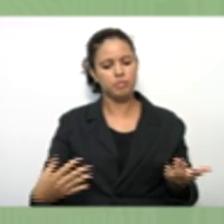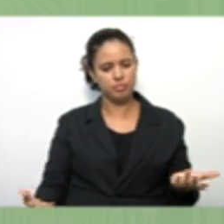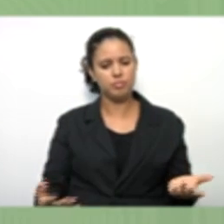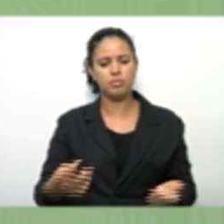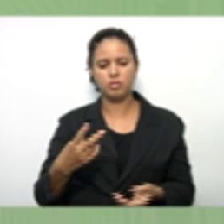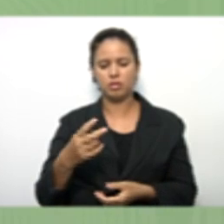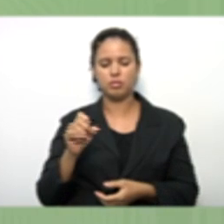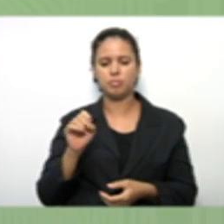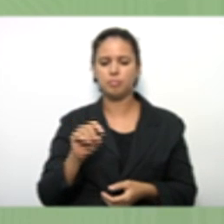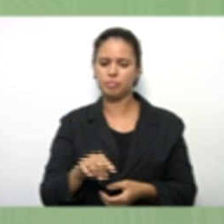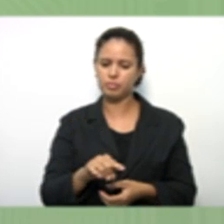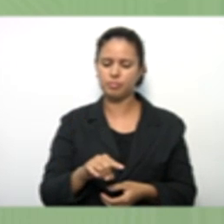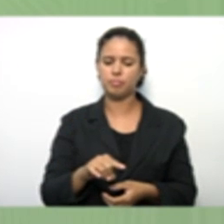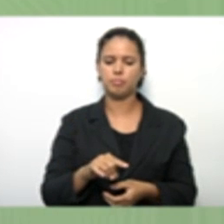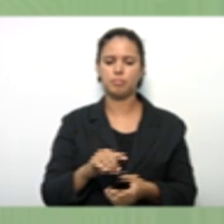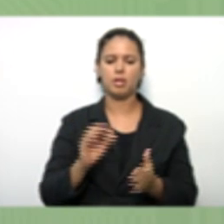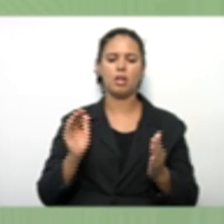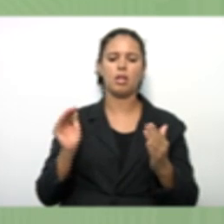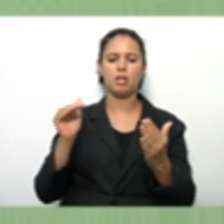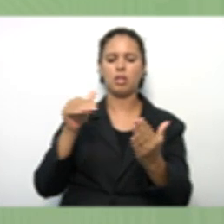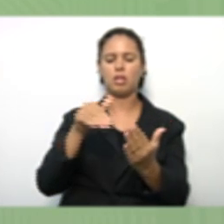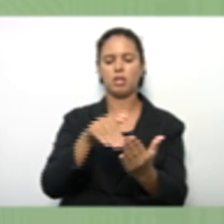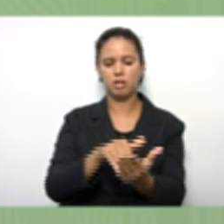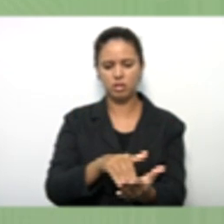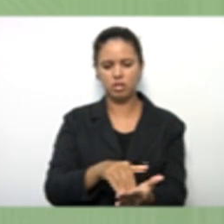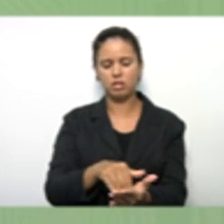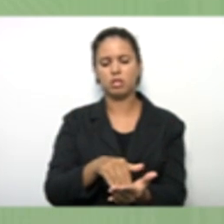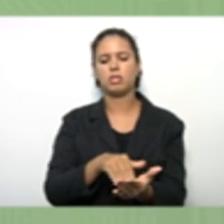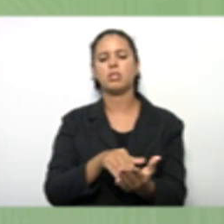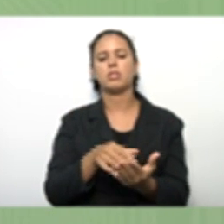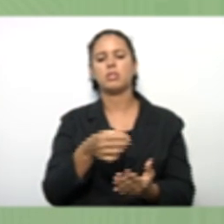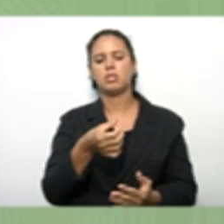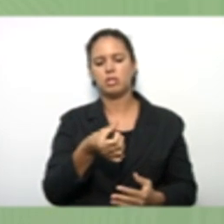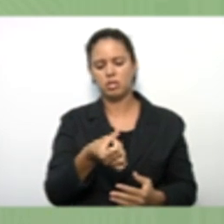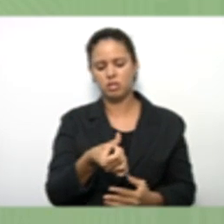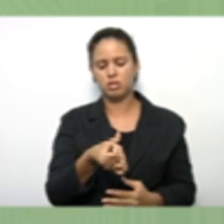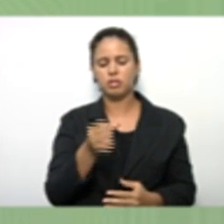R$2.000, nós vamos chegar no patrimônio líquido